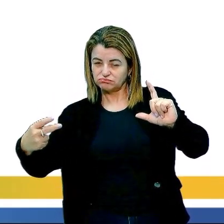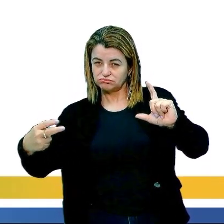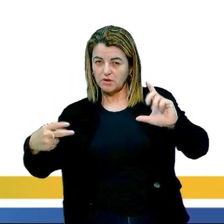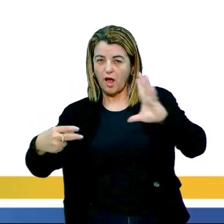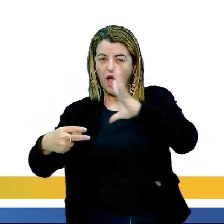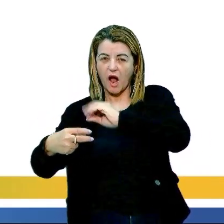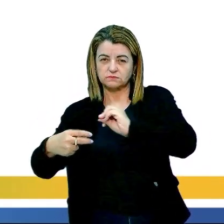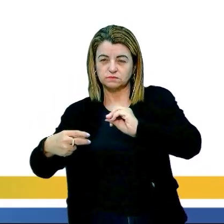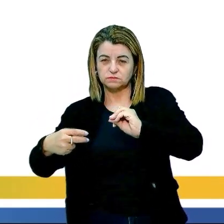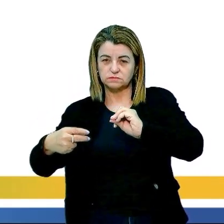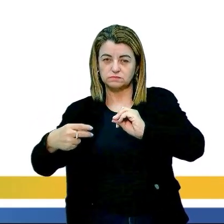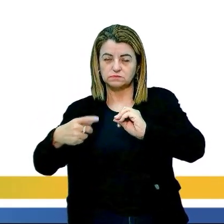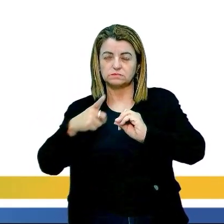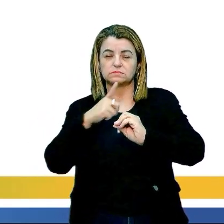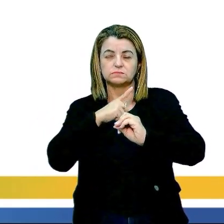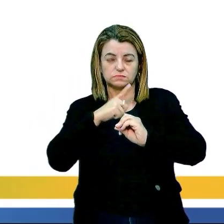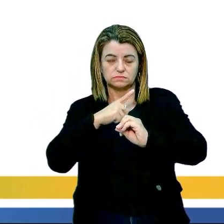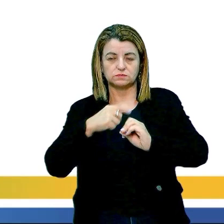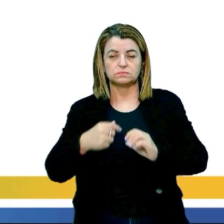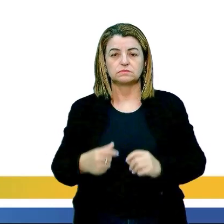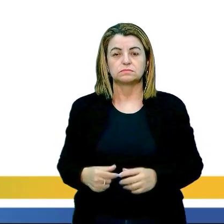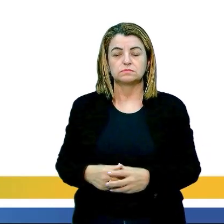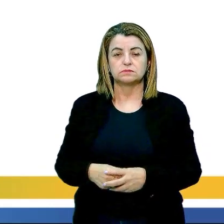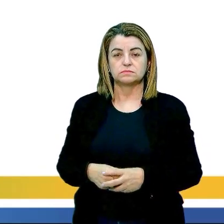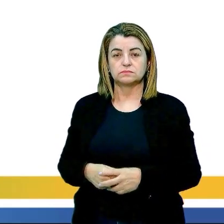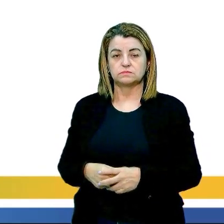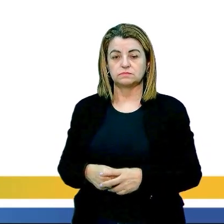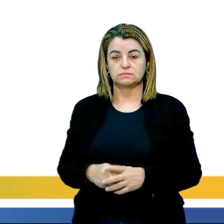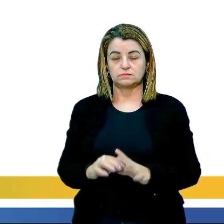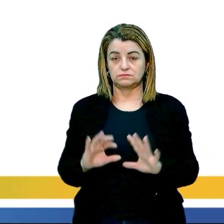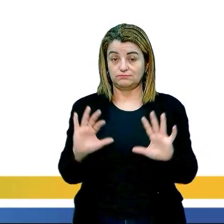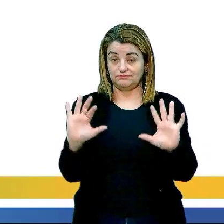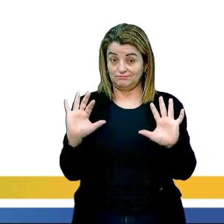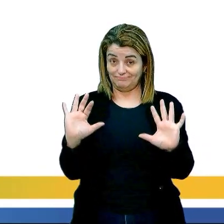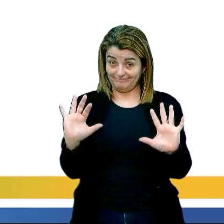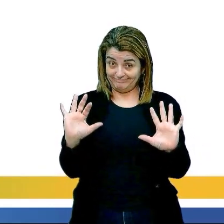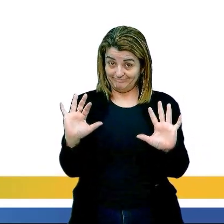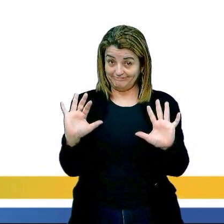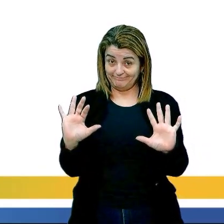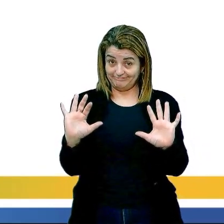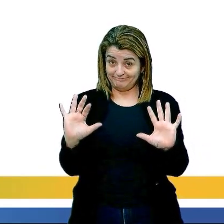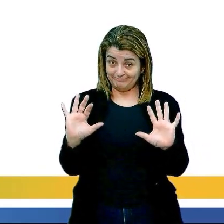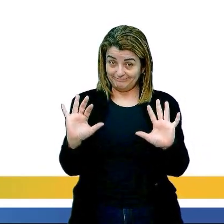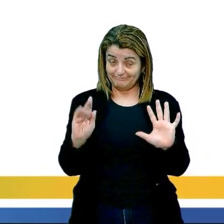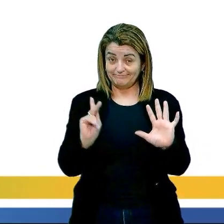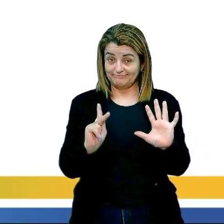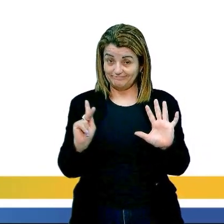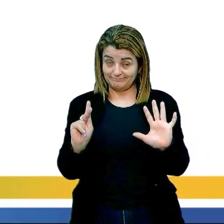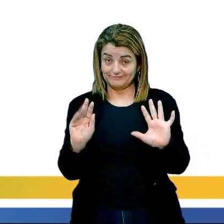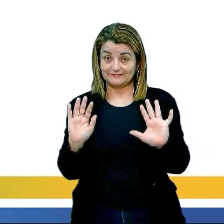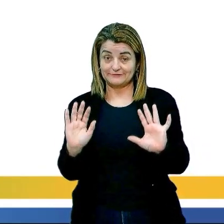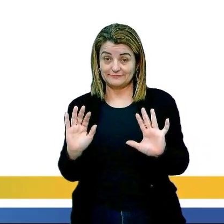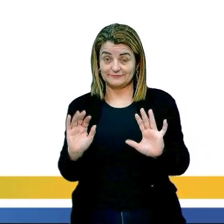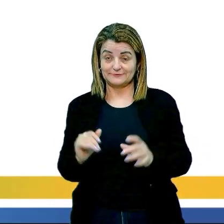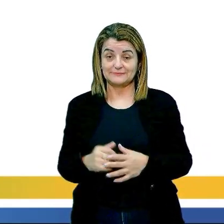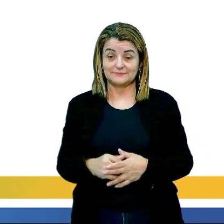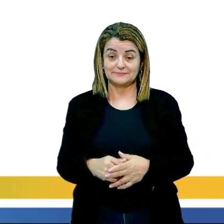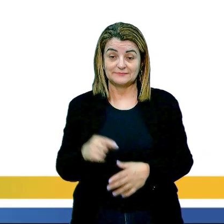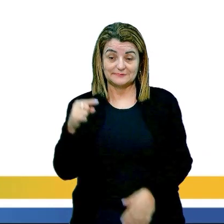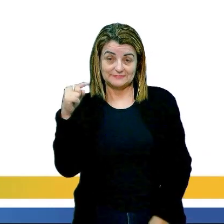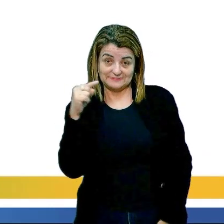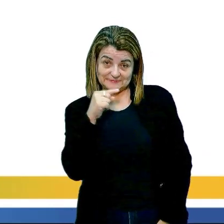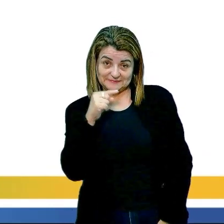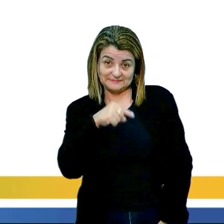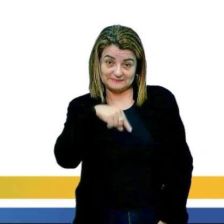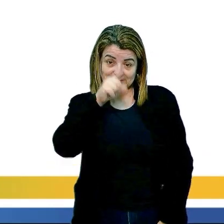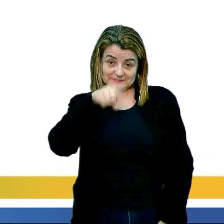do que a do predador. Ok? Se for assim, professor, esse